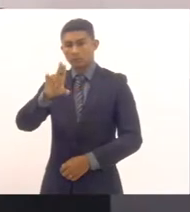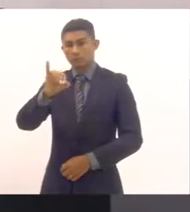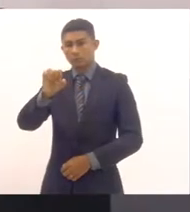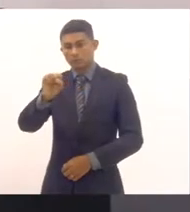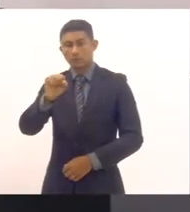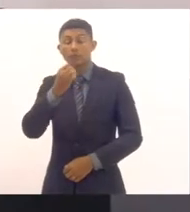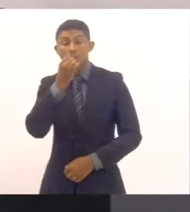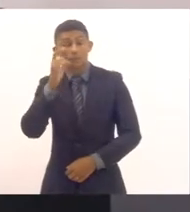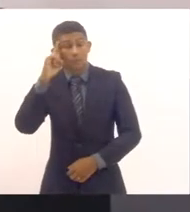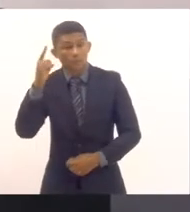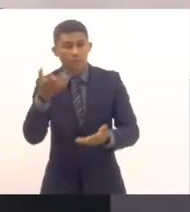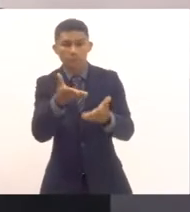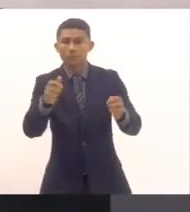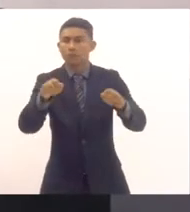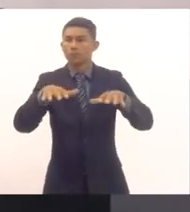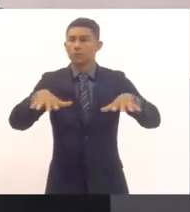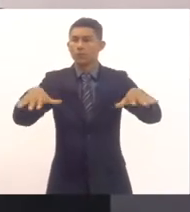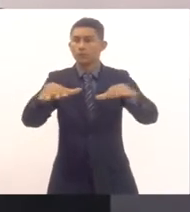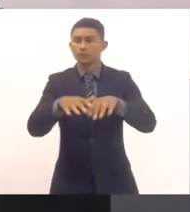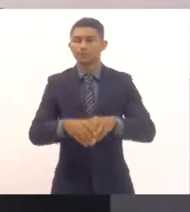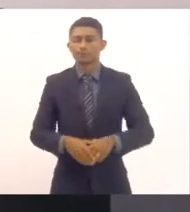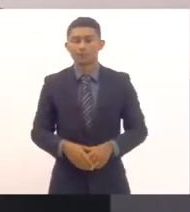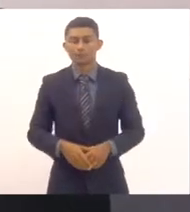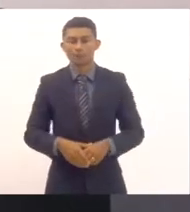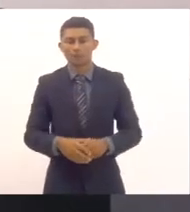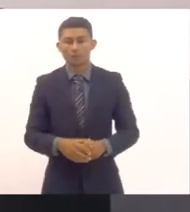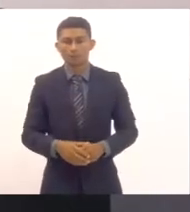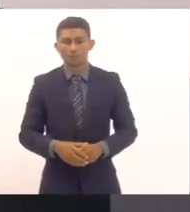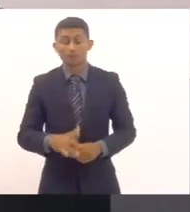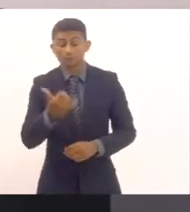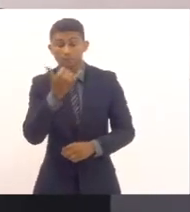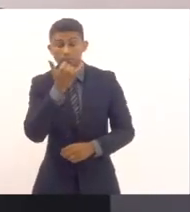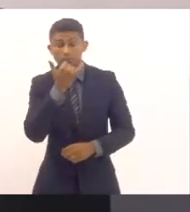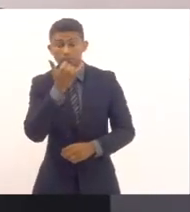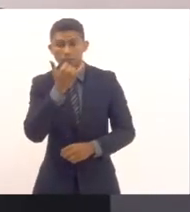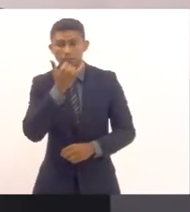bom dia a todos e todas tá desculpa por